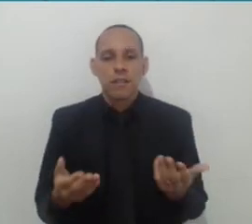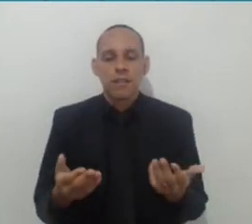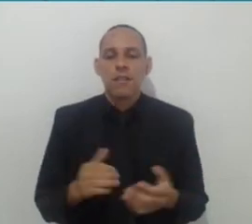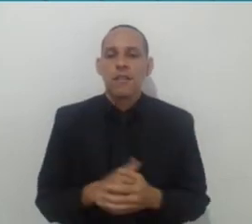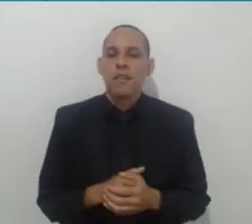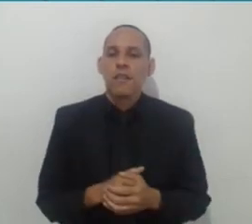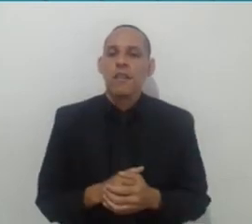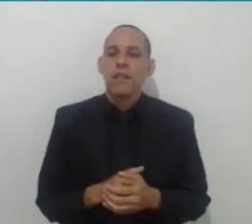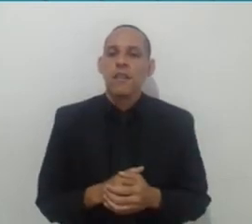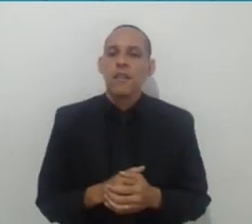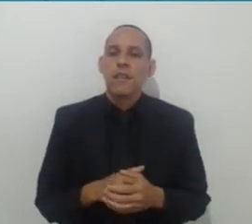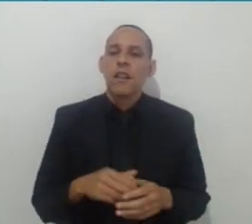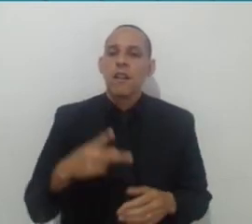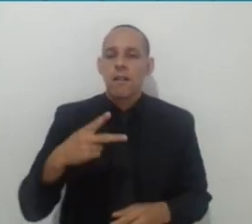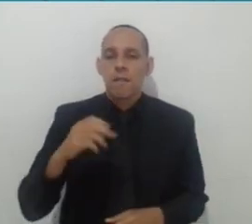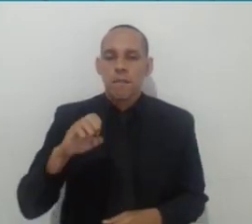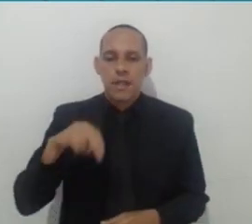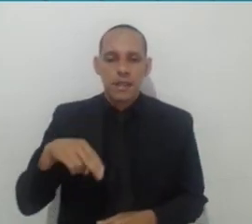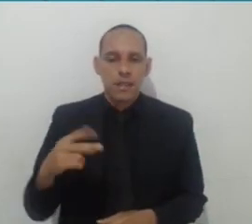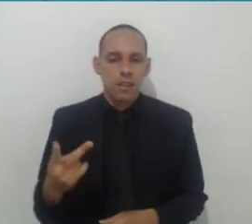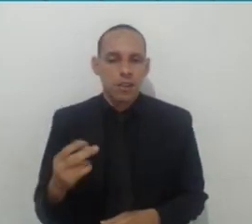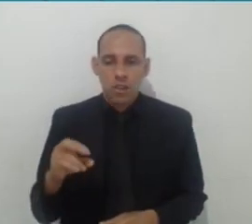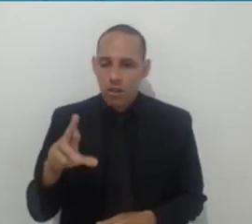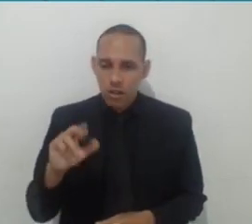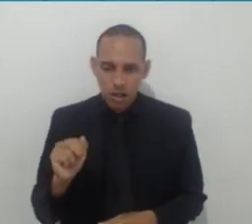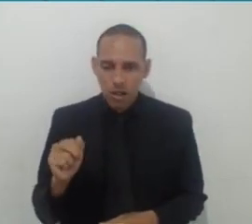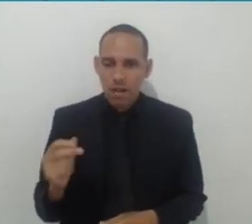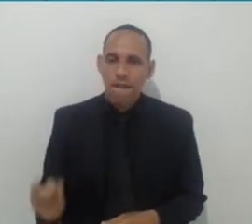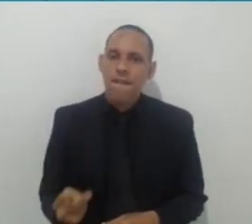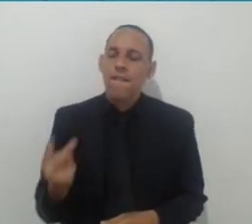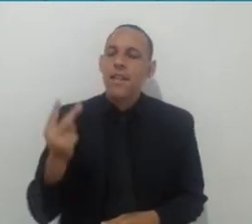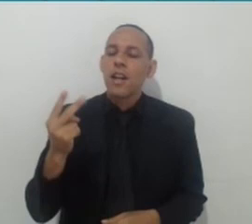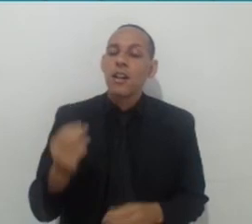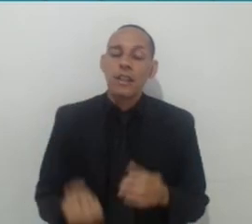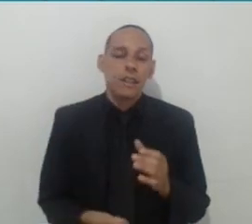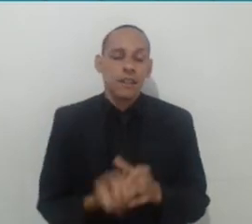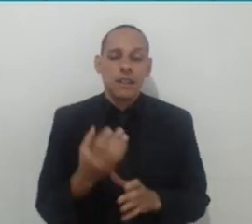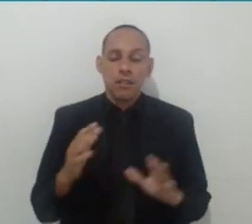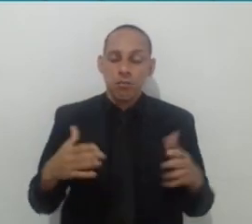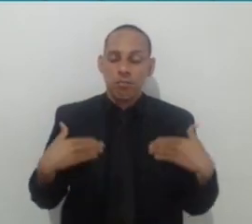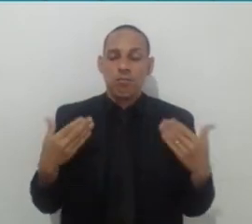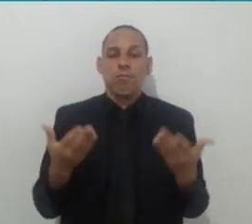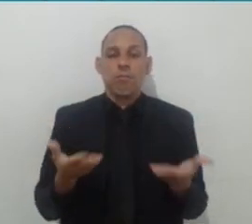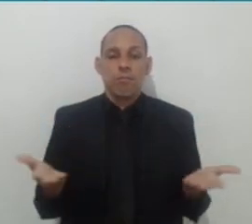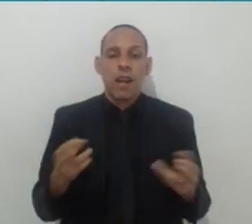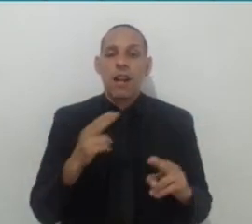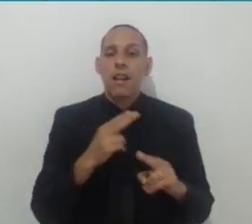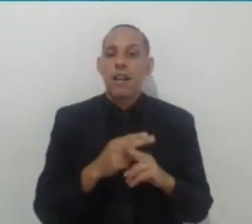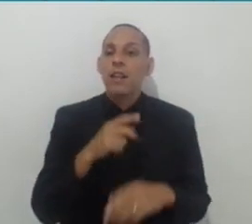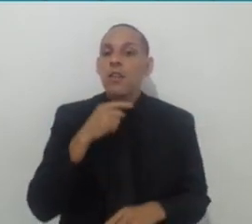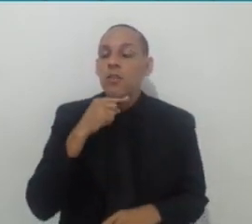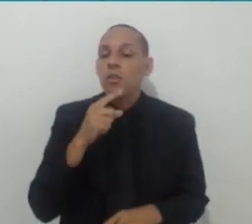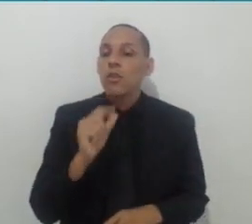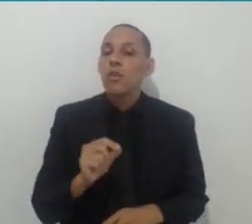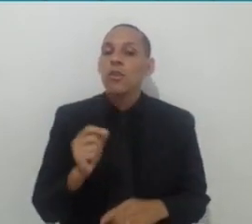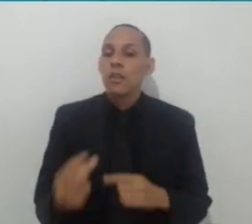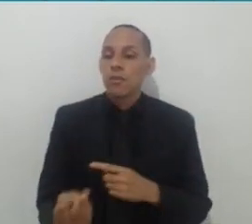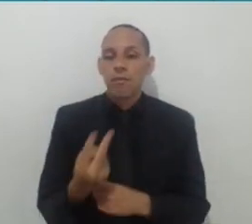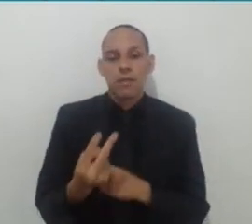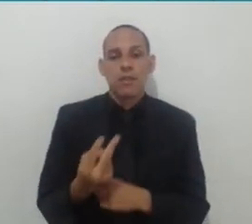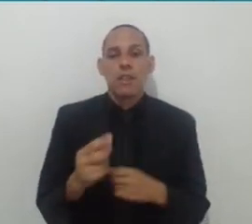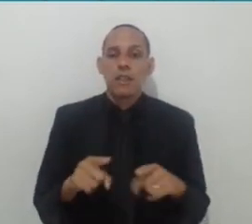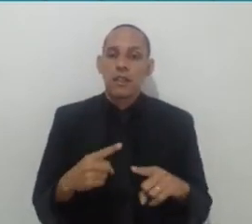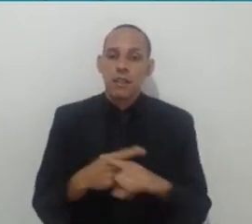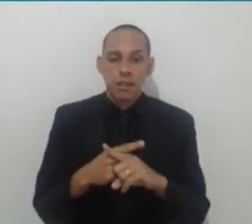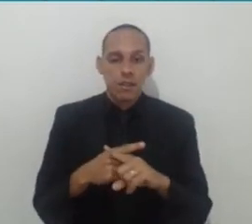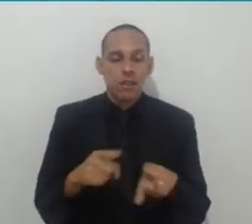ordem penhora de valores do Caixa que criasse uma situação inusitada. A Caixa não foi concedido direito de ampla defesa e ao contraditório, porquanto